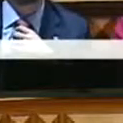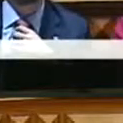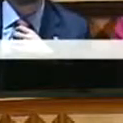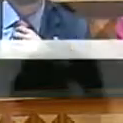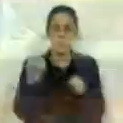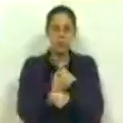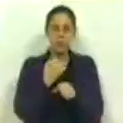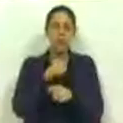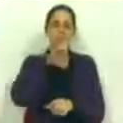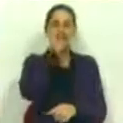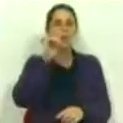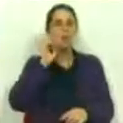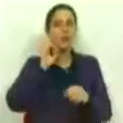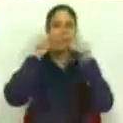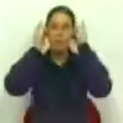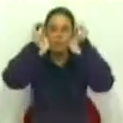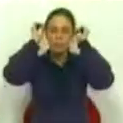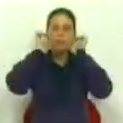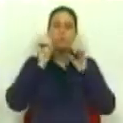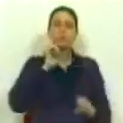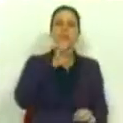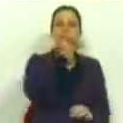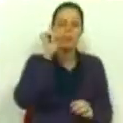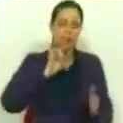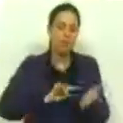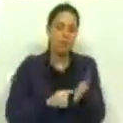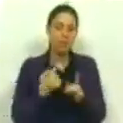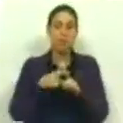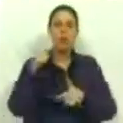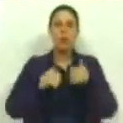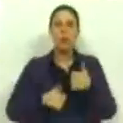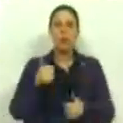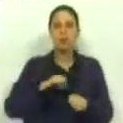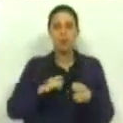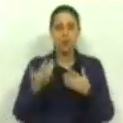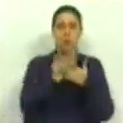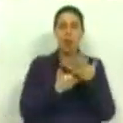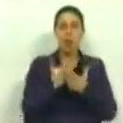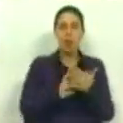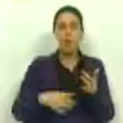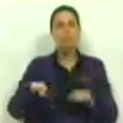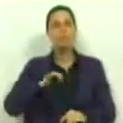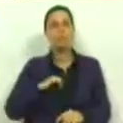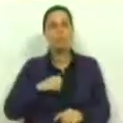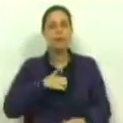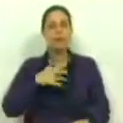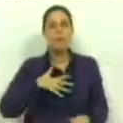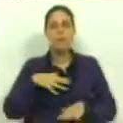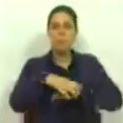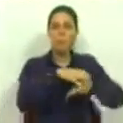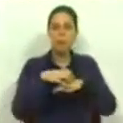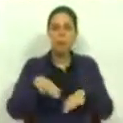laborais, que são questões importantes. São questões que são fundamentais também para a competitividade da nossa economia e das nossas